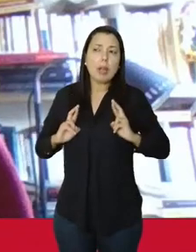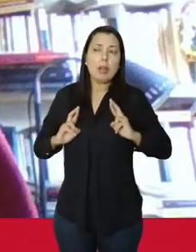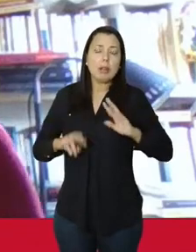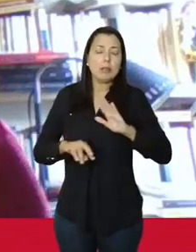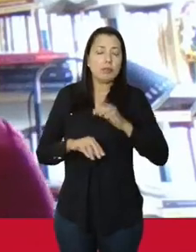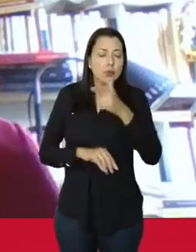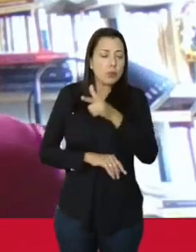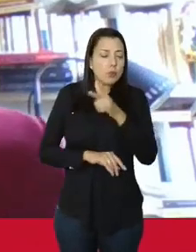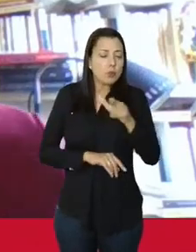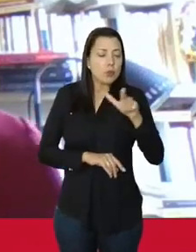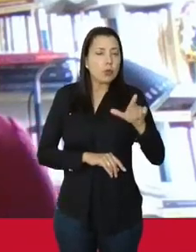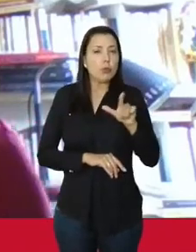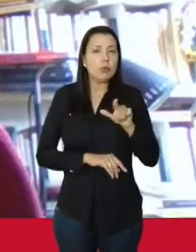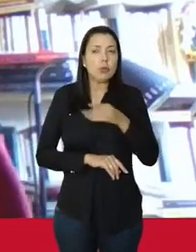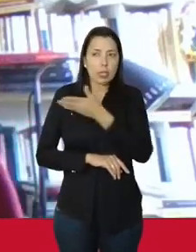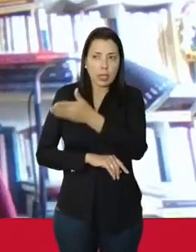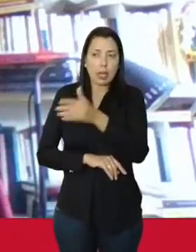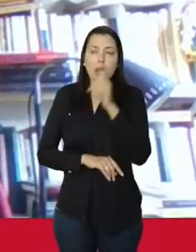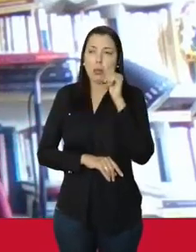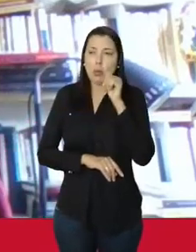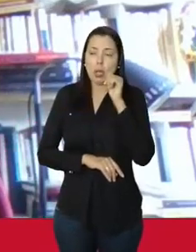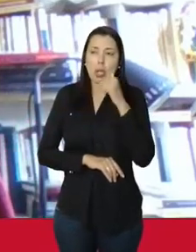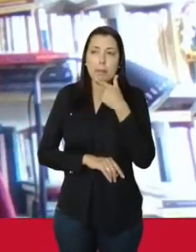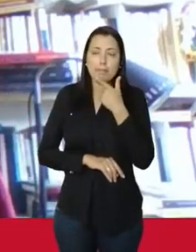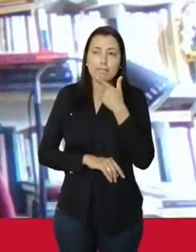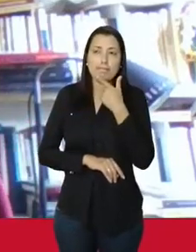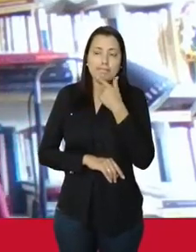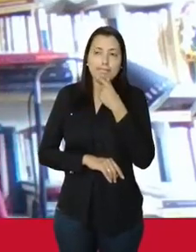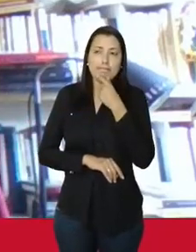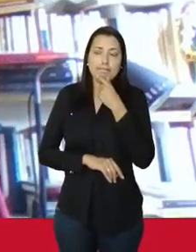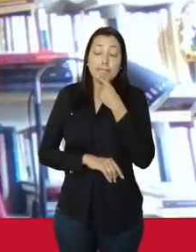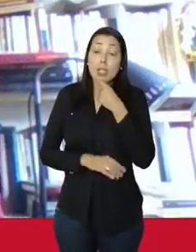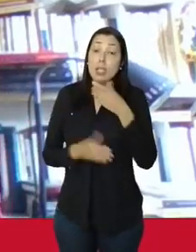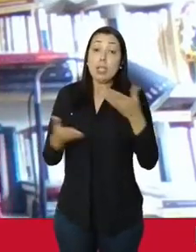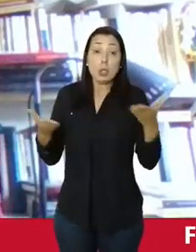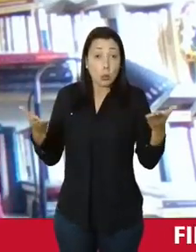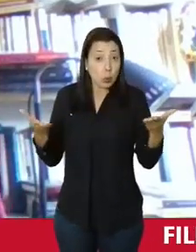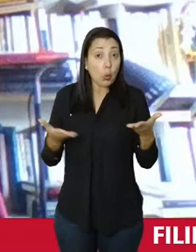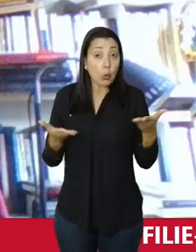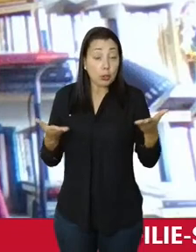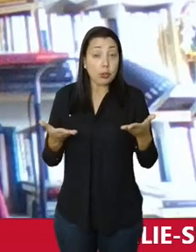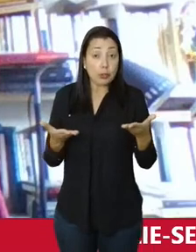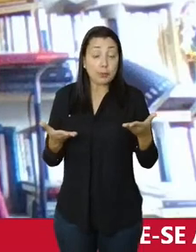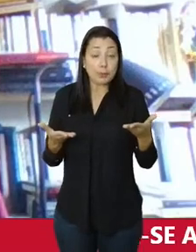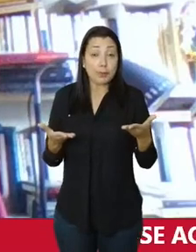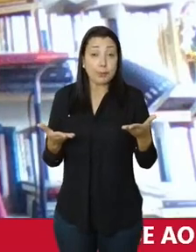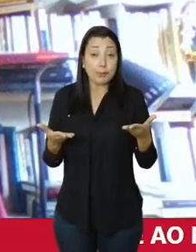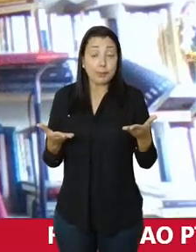uma vez, daquela mulher. E hoje,